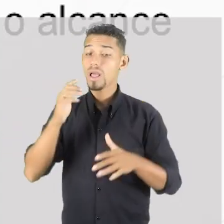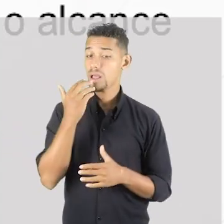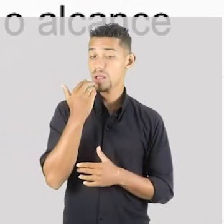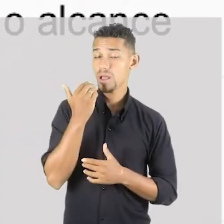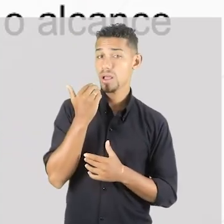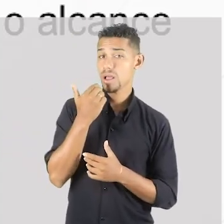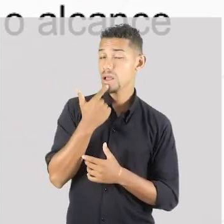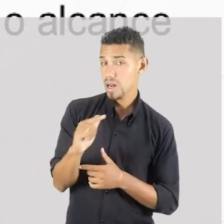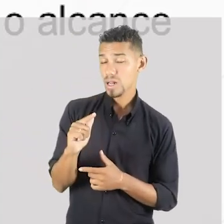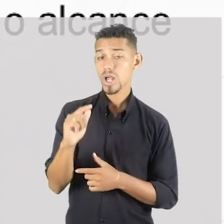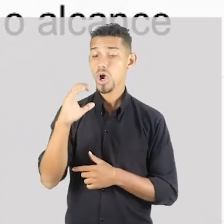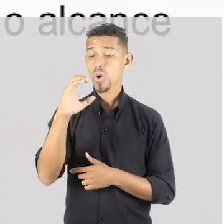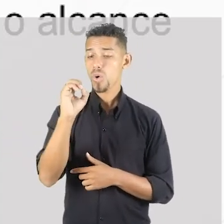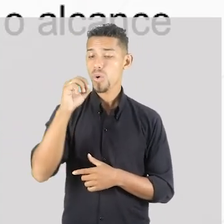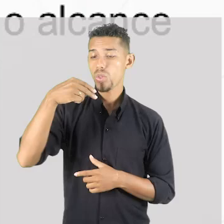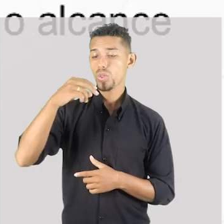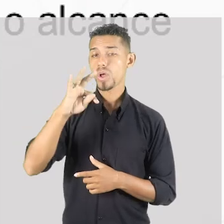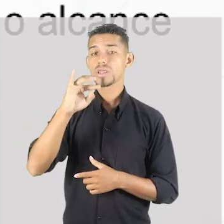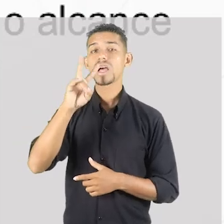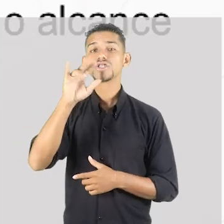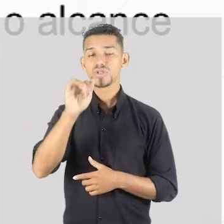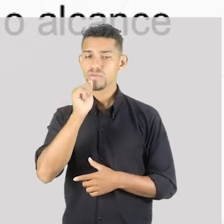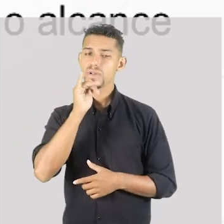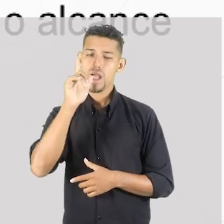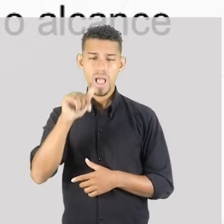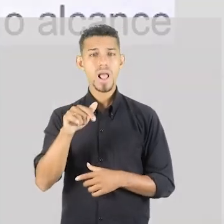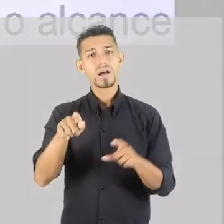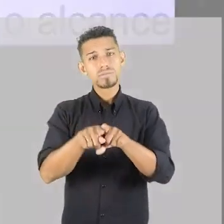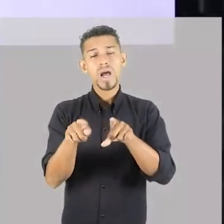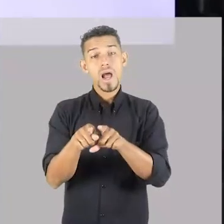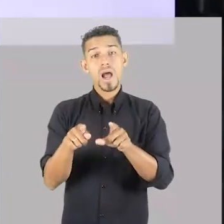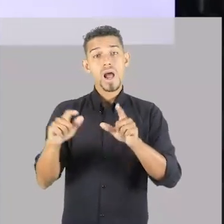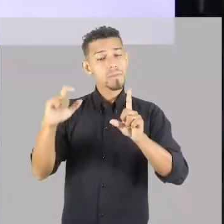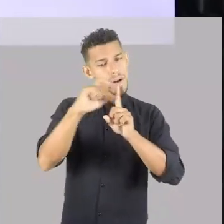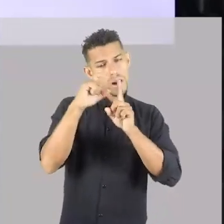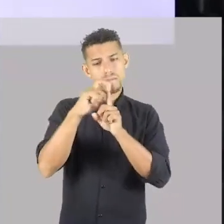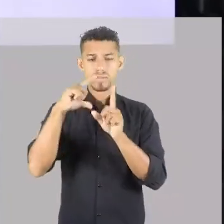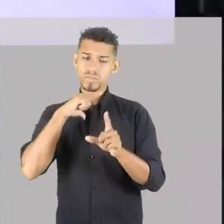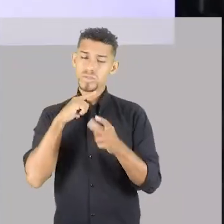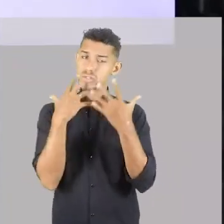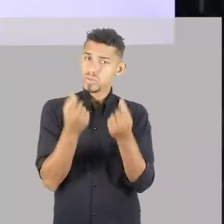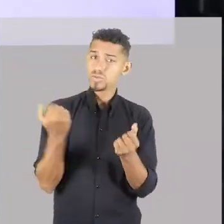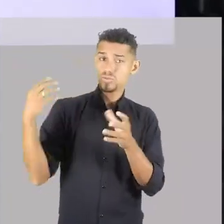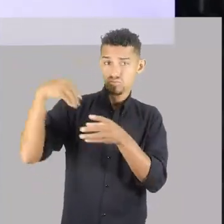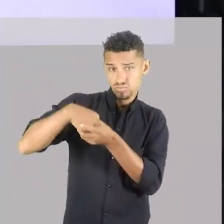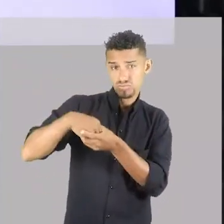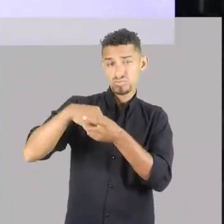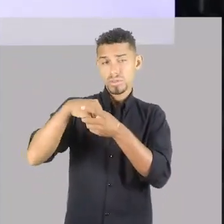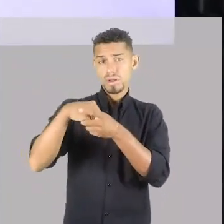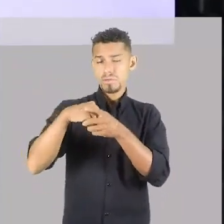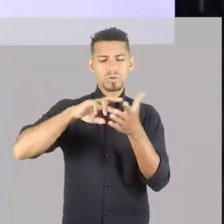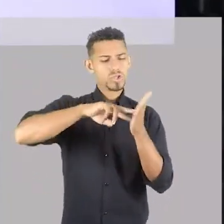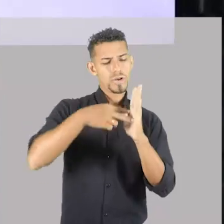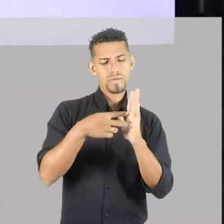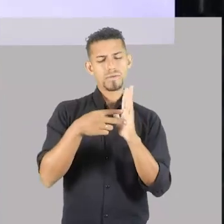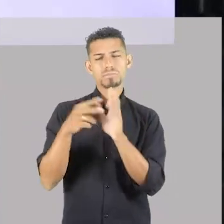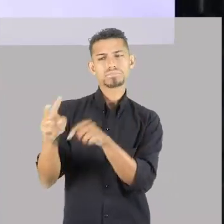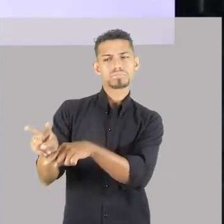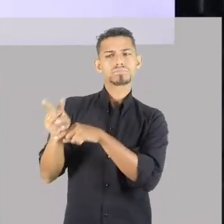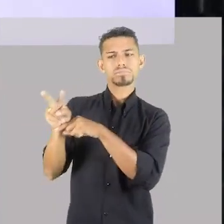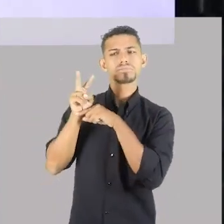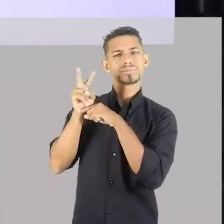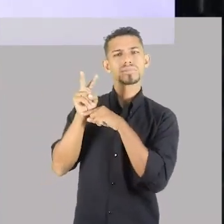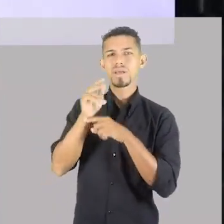linguagem conotativa é a linguagem que a palavra assume dentro de uma significação emprestada, diferente da